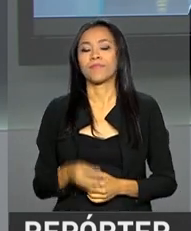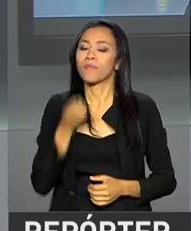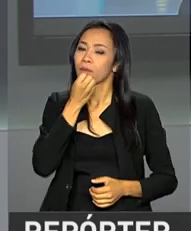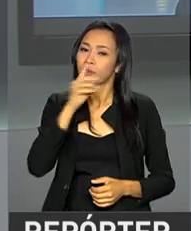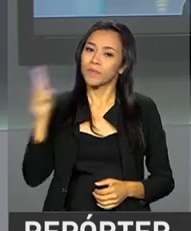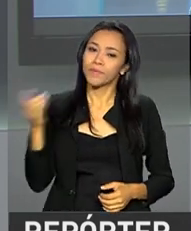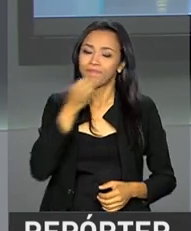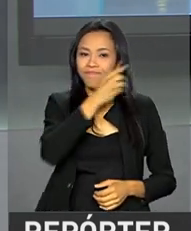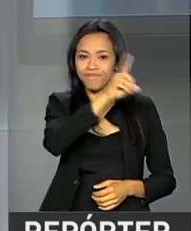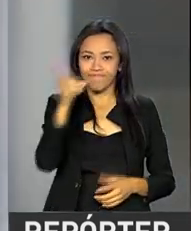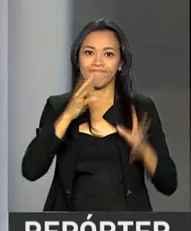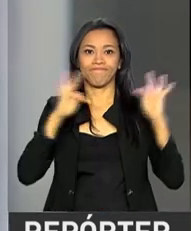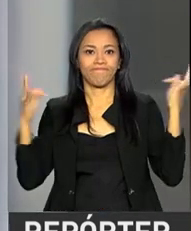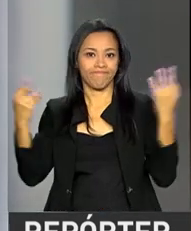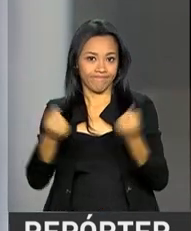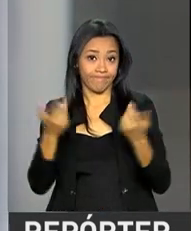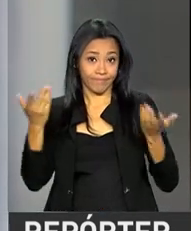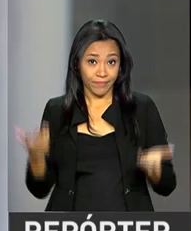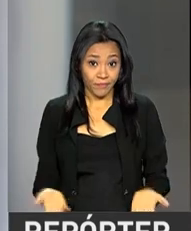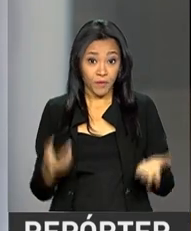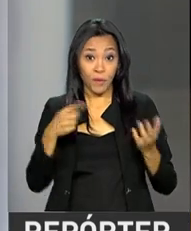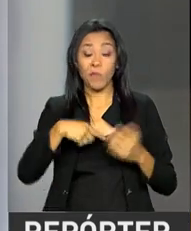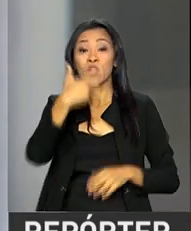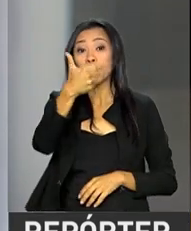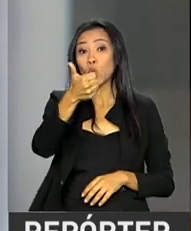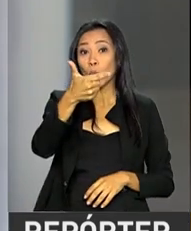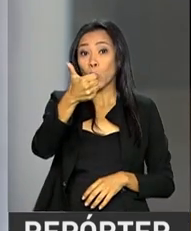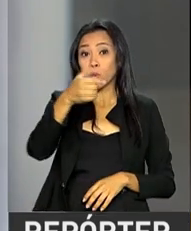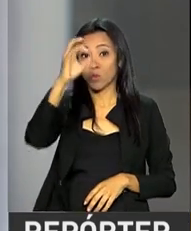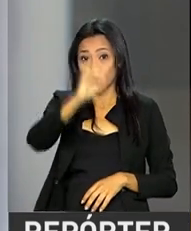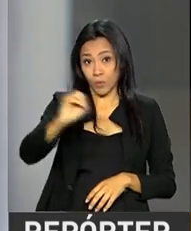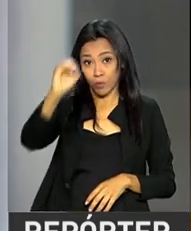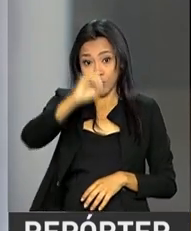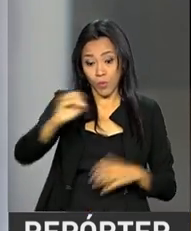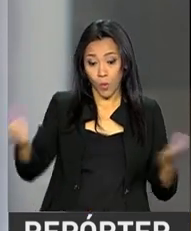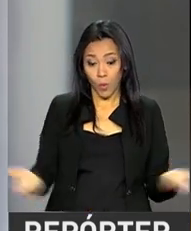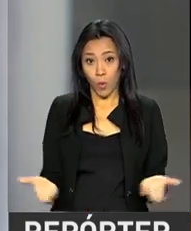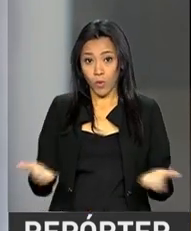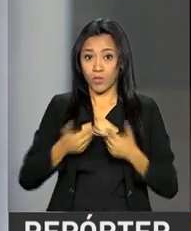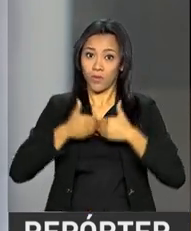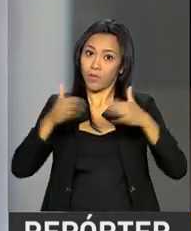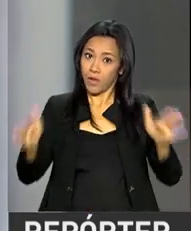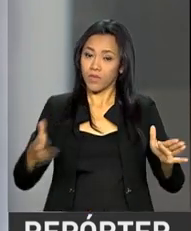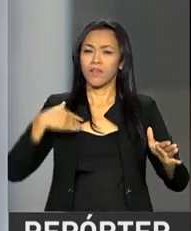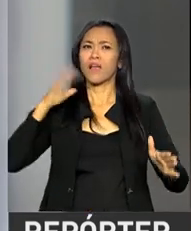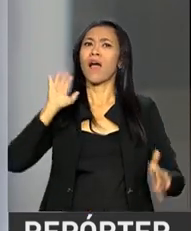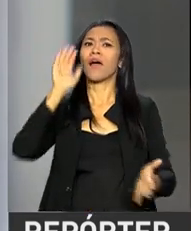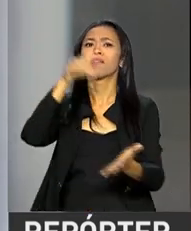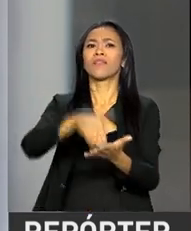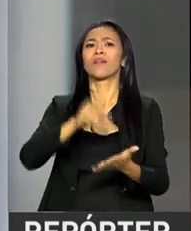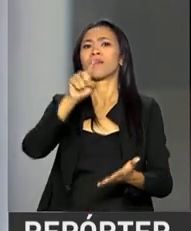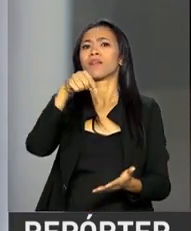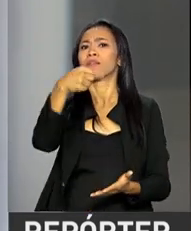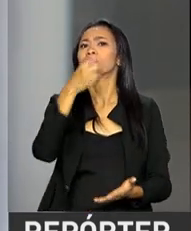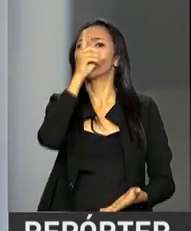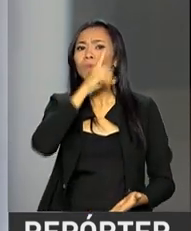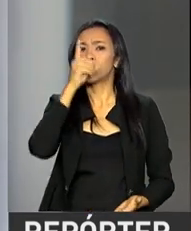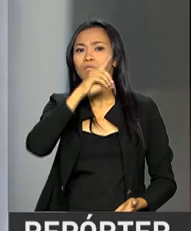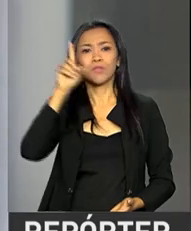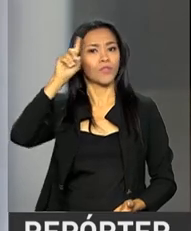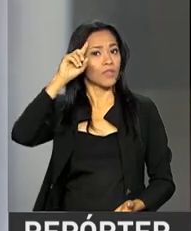carla bom dia todo olha car na operação 12 de outubro começou hoje e vai até o próximo domingo dia 15